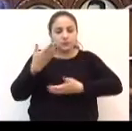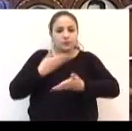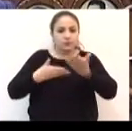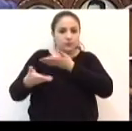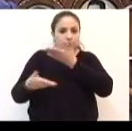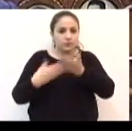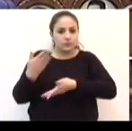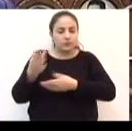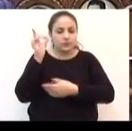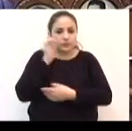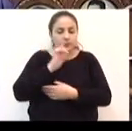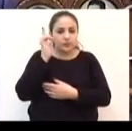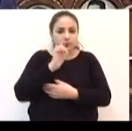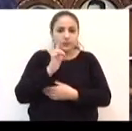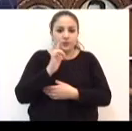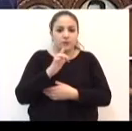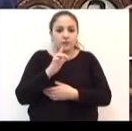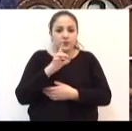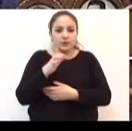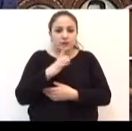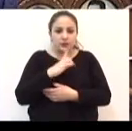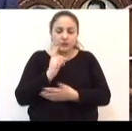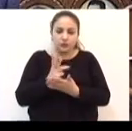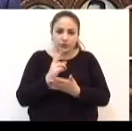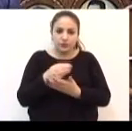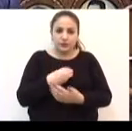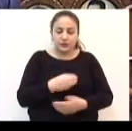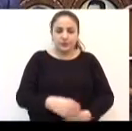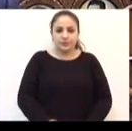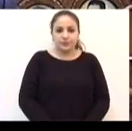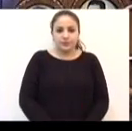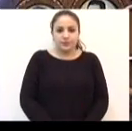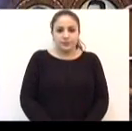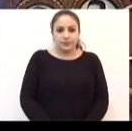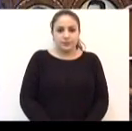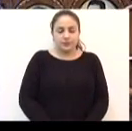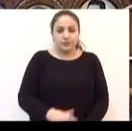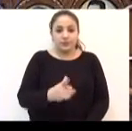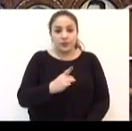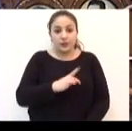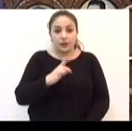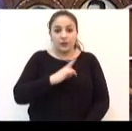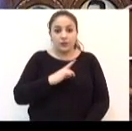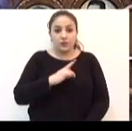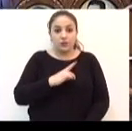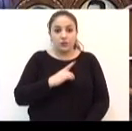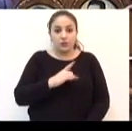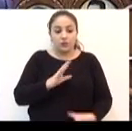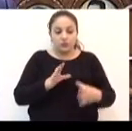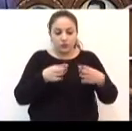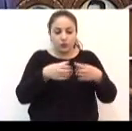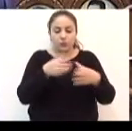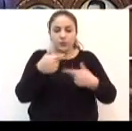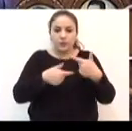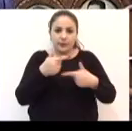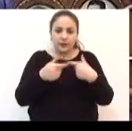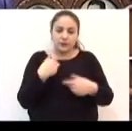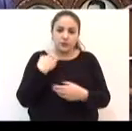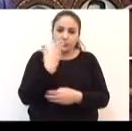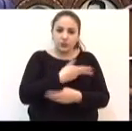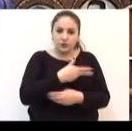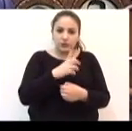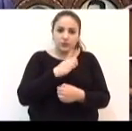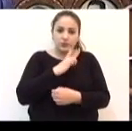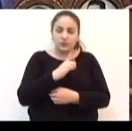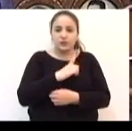isso também poderem ter a sua sobrevivência. Então, estabelecido agora o grupo de trabalho, então nós agora haveremos de,